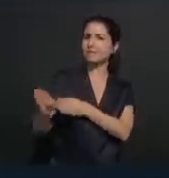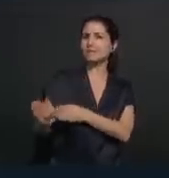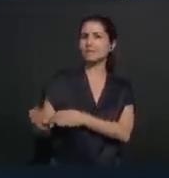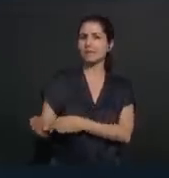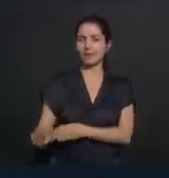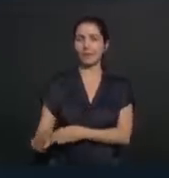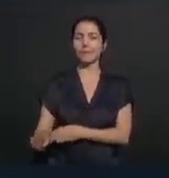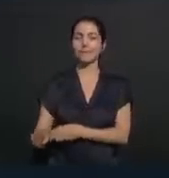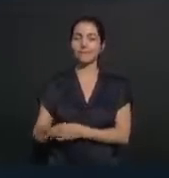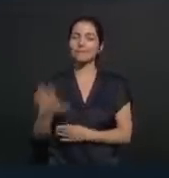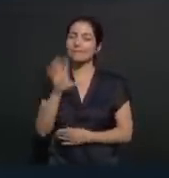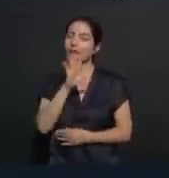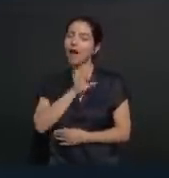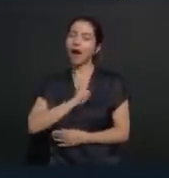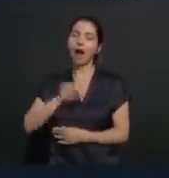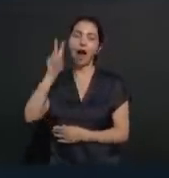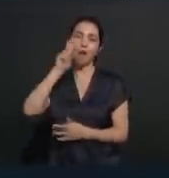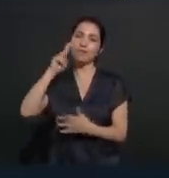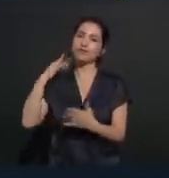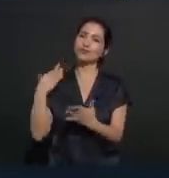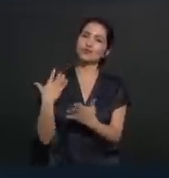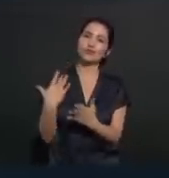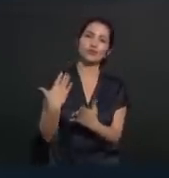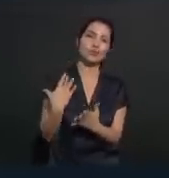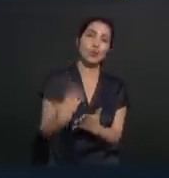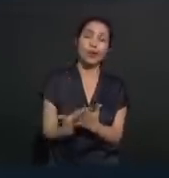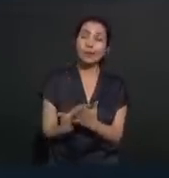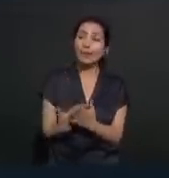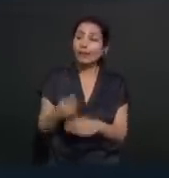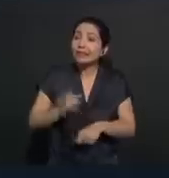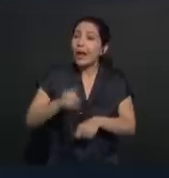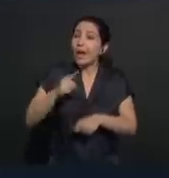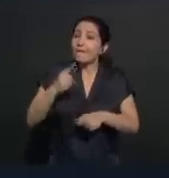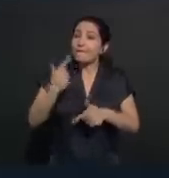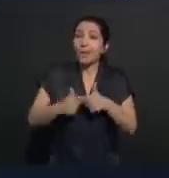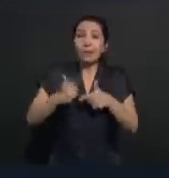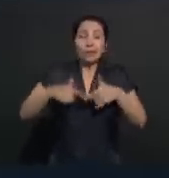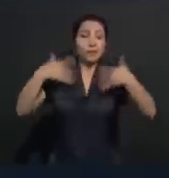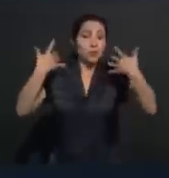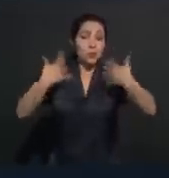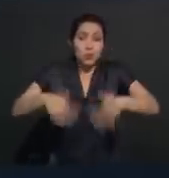O que eu amo na história de José, quanto mais a coisa piorava,